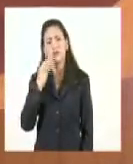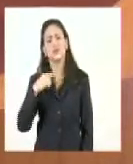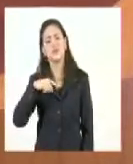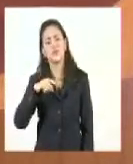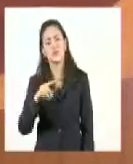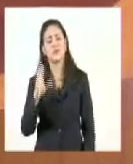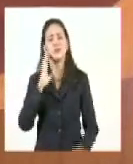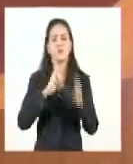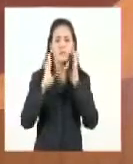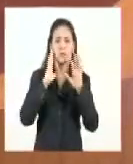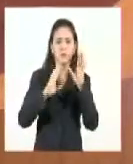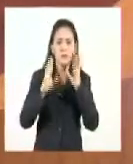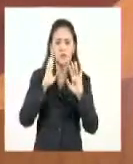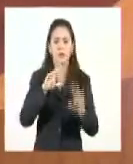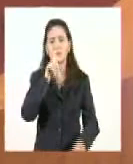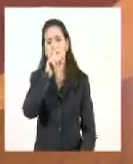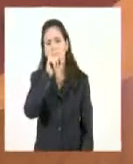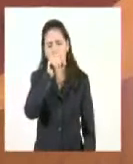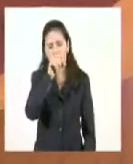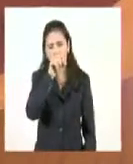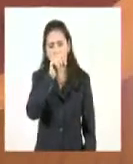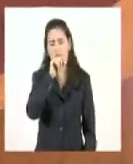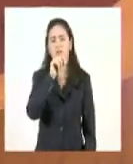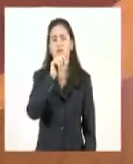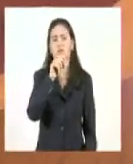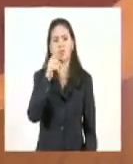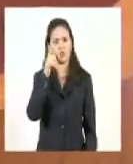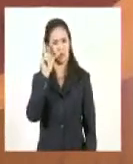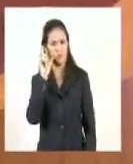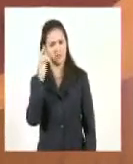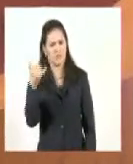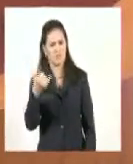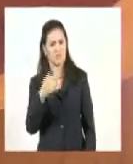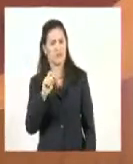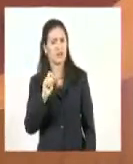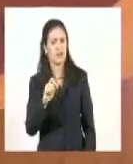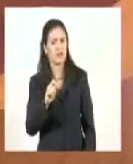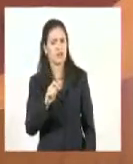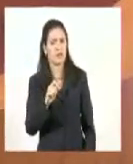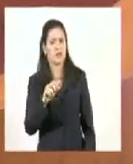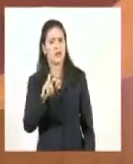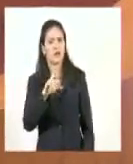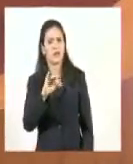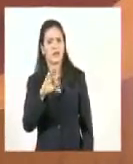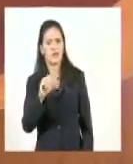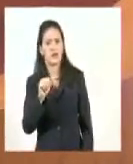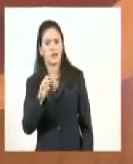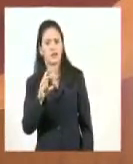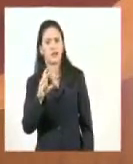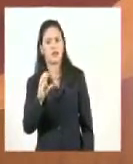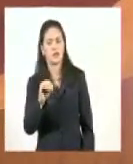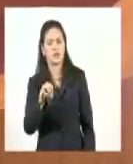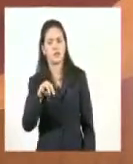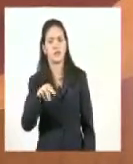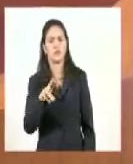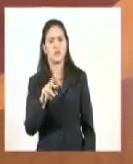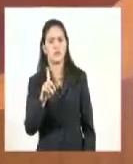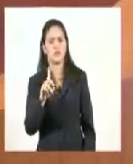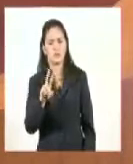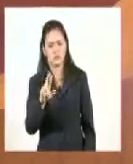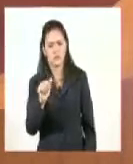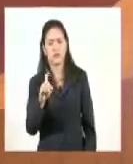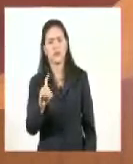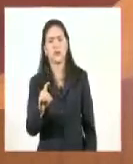Ontem falaram tanto do Facebook de Ricardo Murat, do Twitter de Ricardo Murat. Eu fico muito